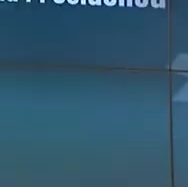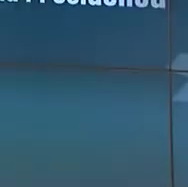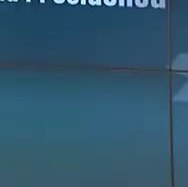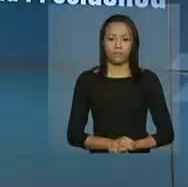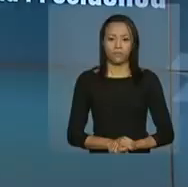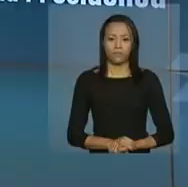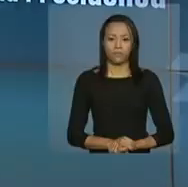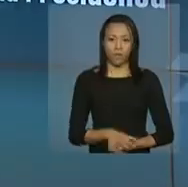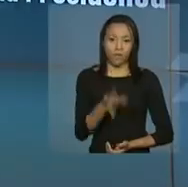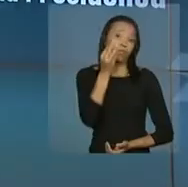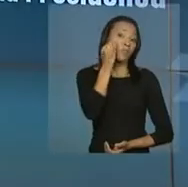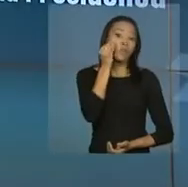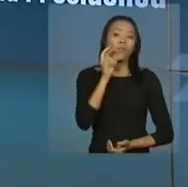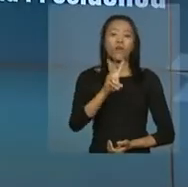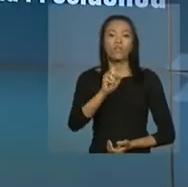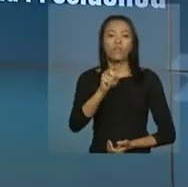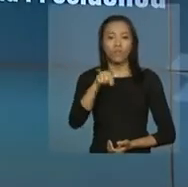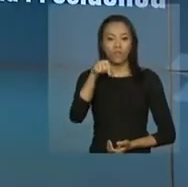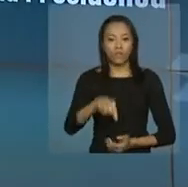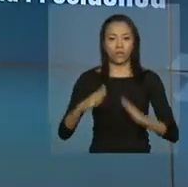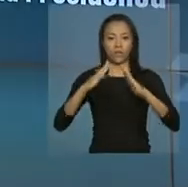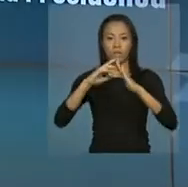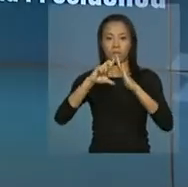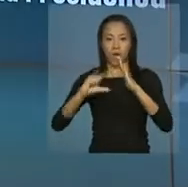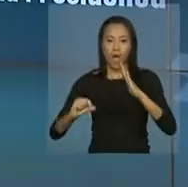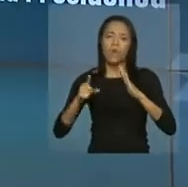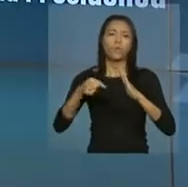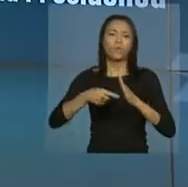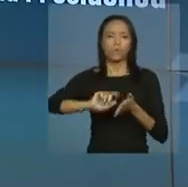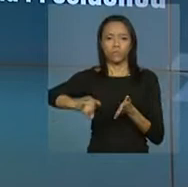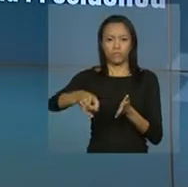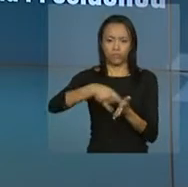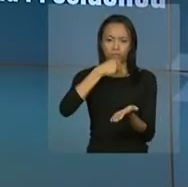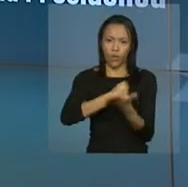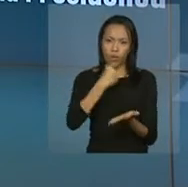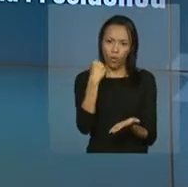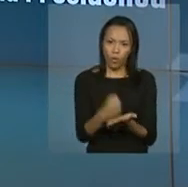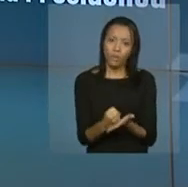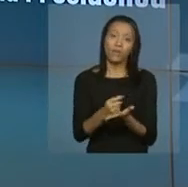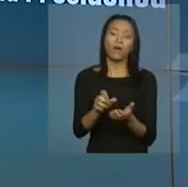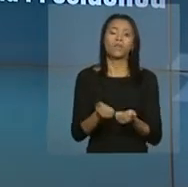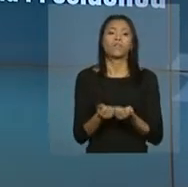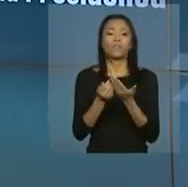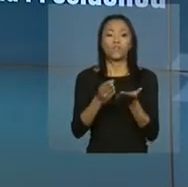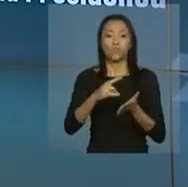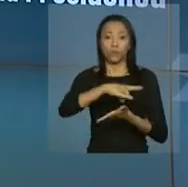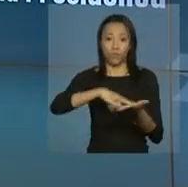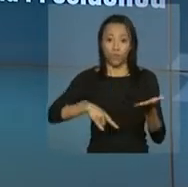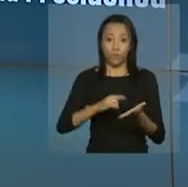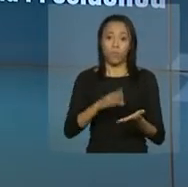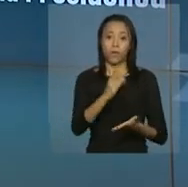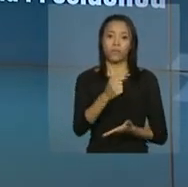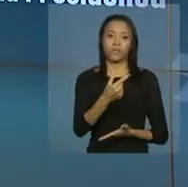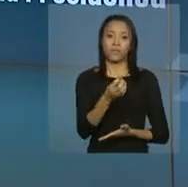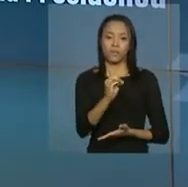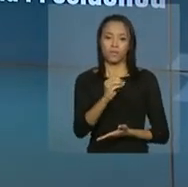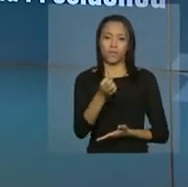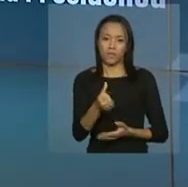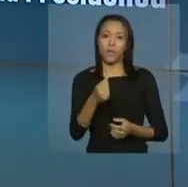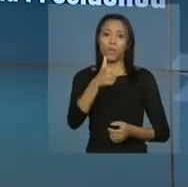Você acompanhou ao vivo do Palácio do Planalto a cerimônia de assinatura de contrato de concessão das BRs